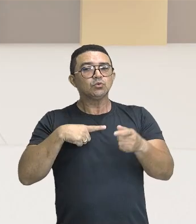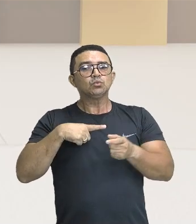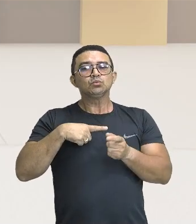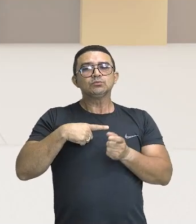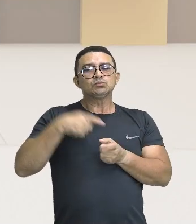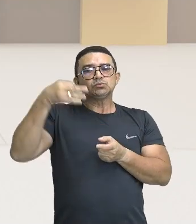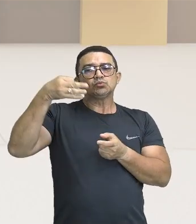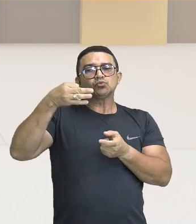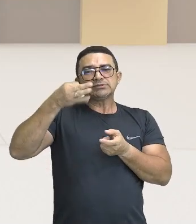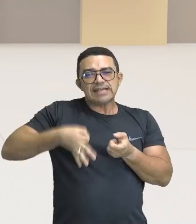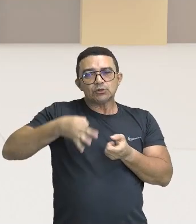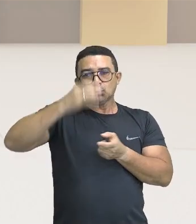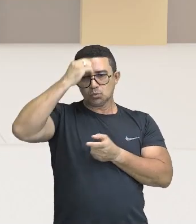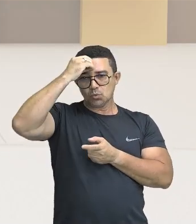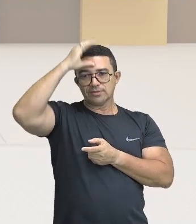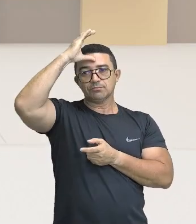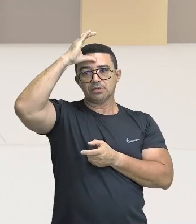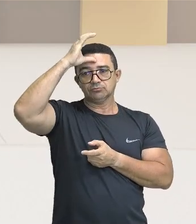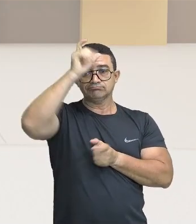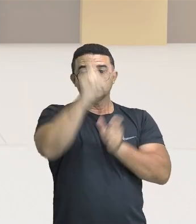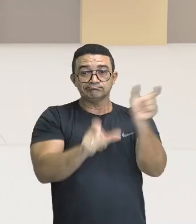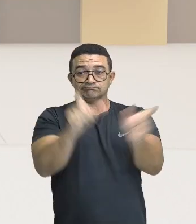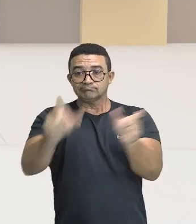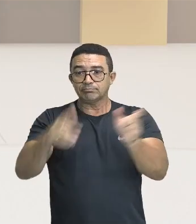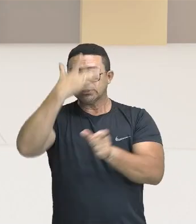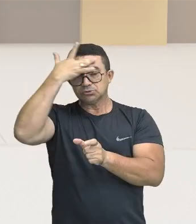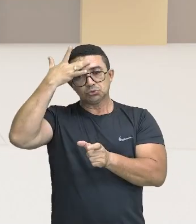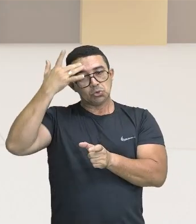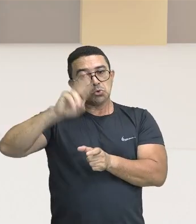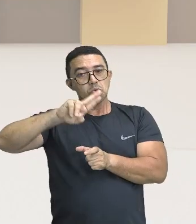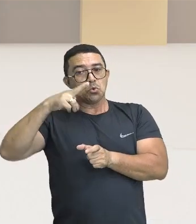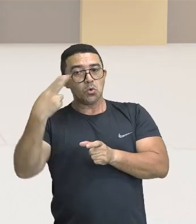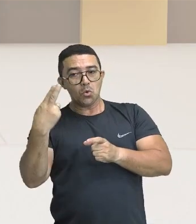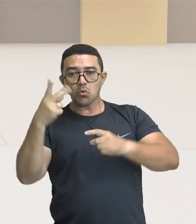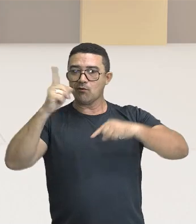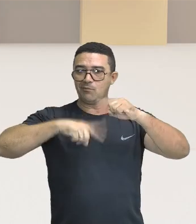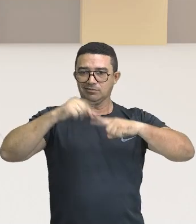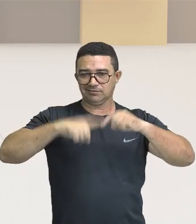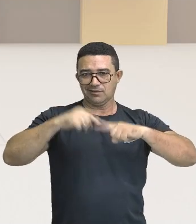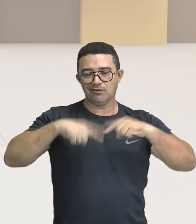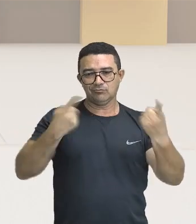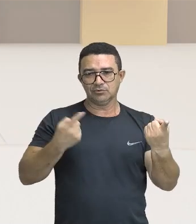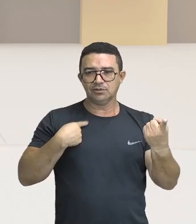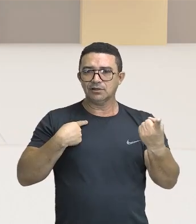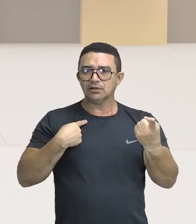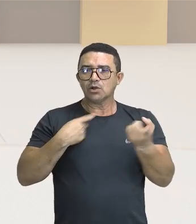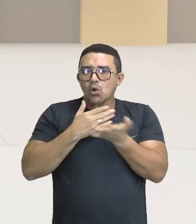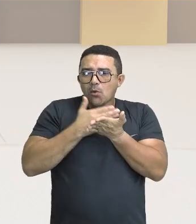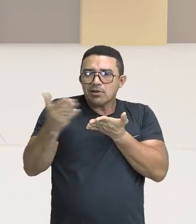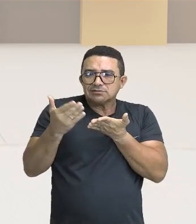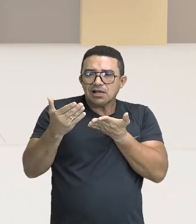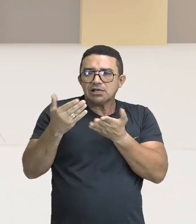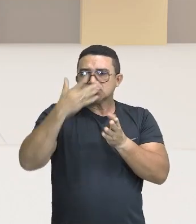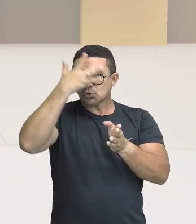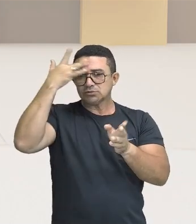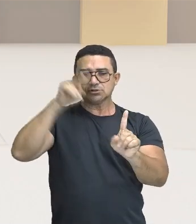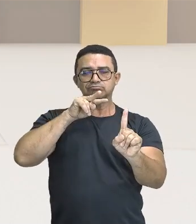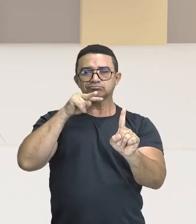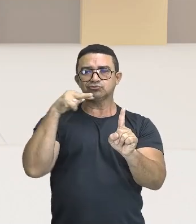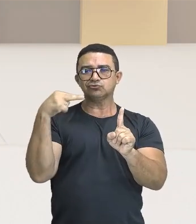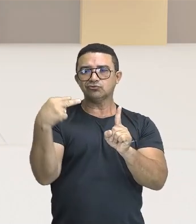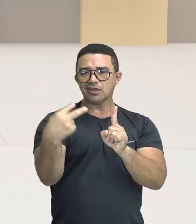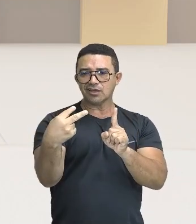conhecimento, pessoa ou mesmo um objeto, né? A partir daquilo que eu observo, a partir daquilo que eu vejo, a partir daquilo